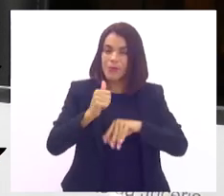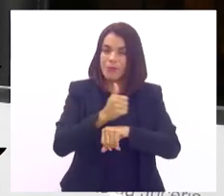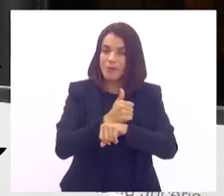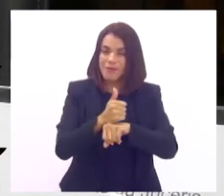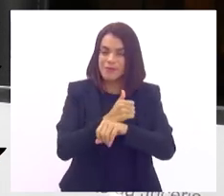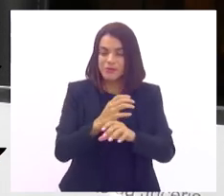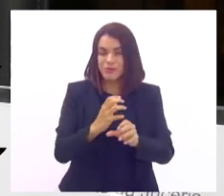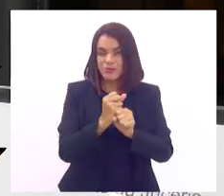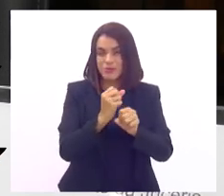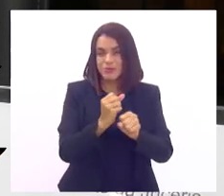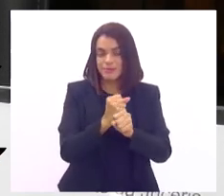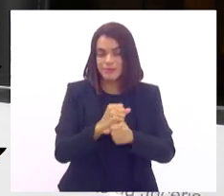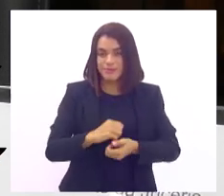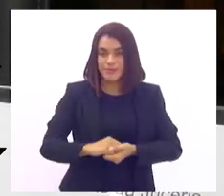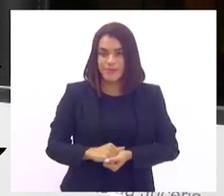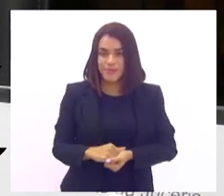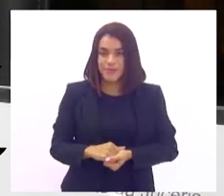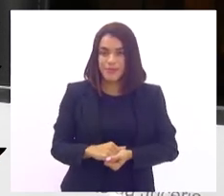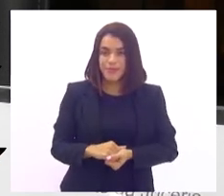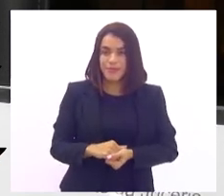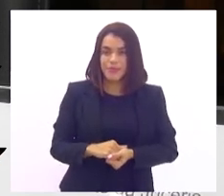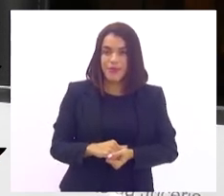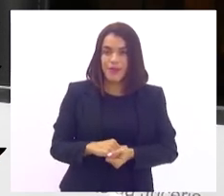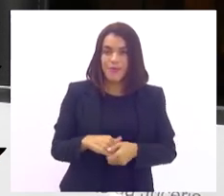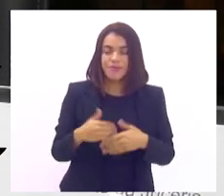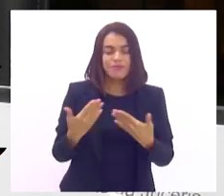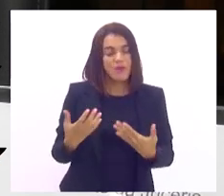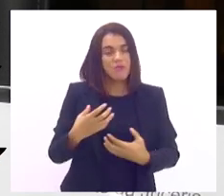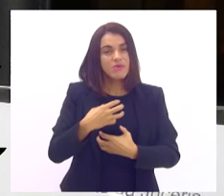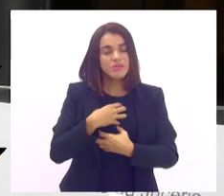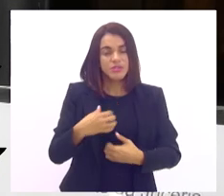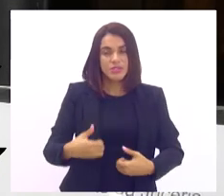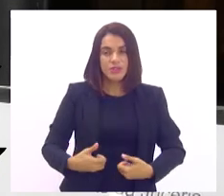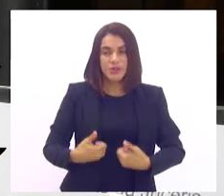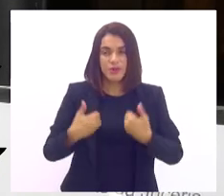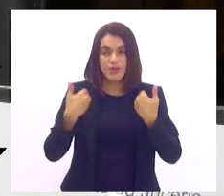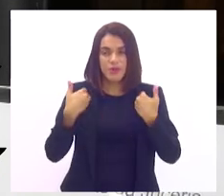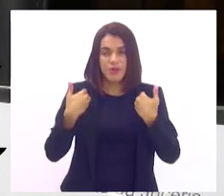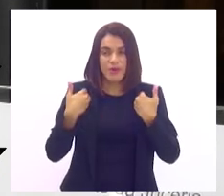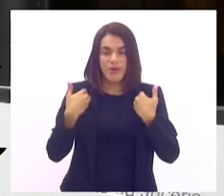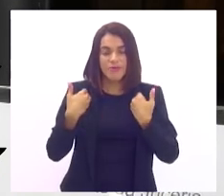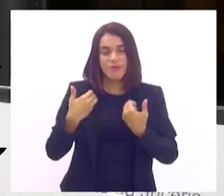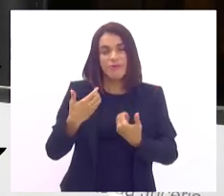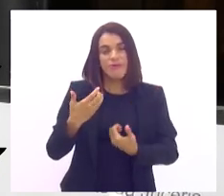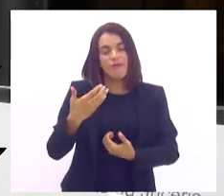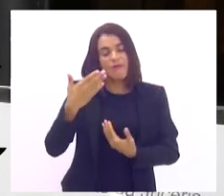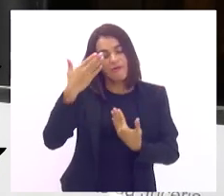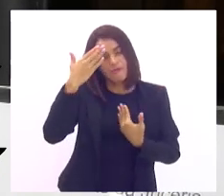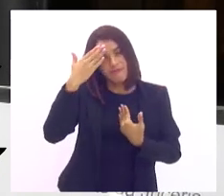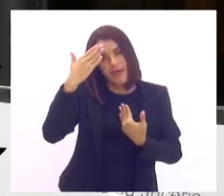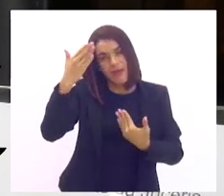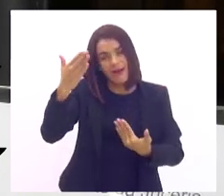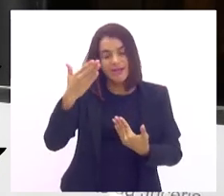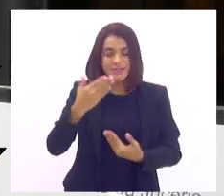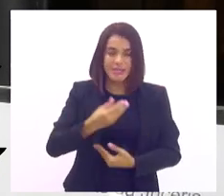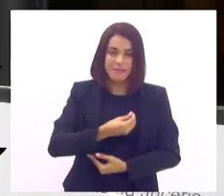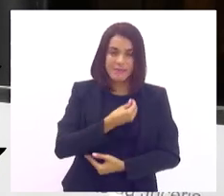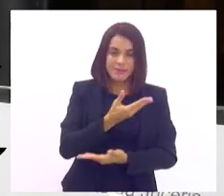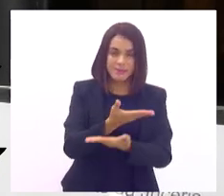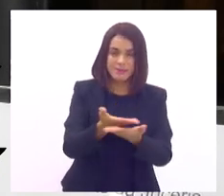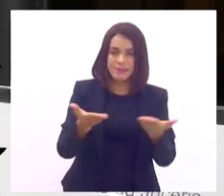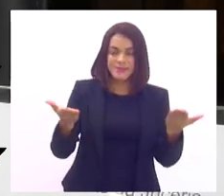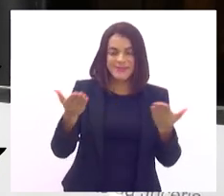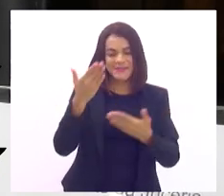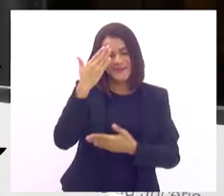Estado. Então, muito me honra estar aqui. Gostaria de agradecer a presença de todos e